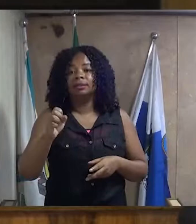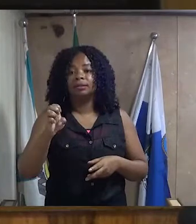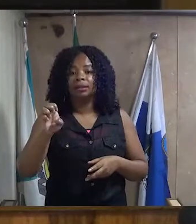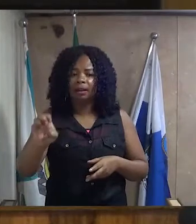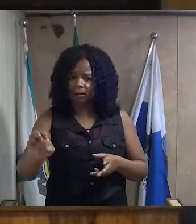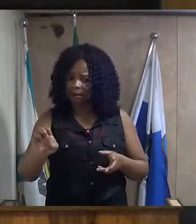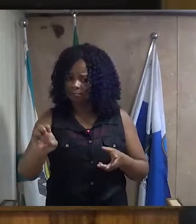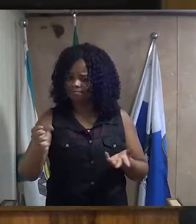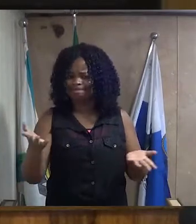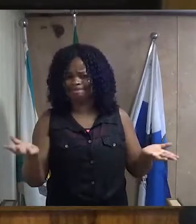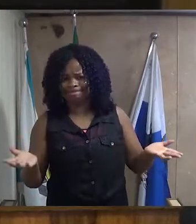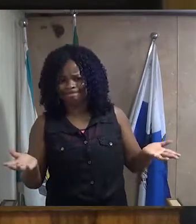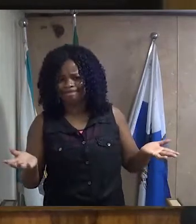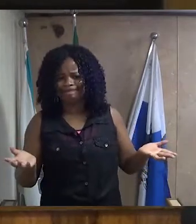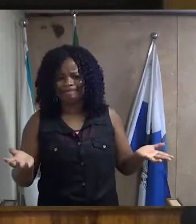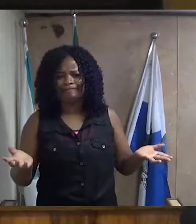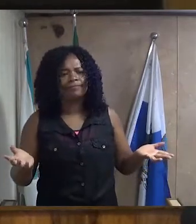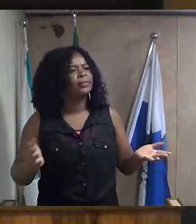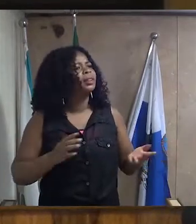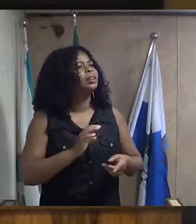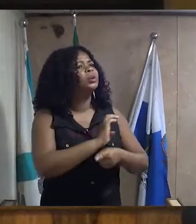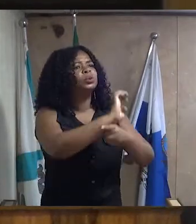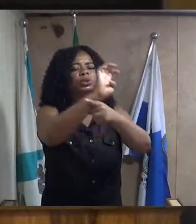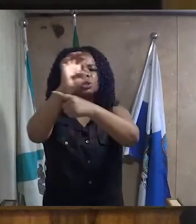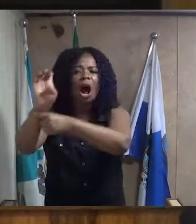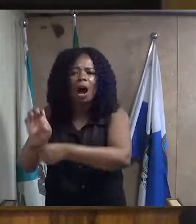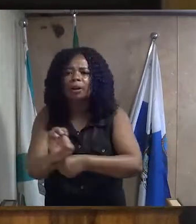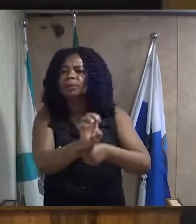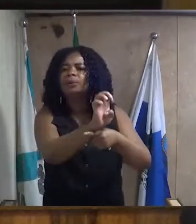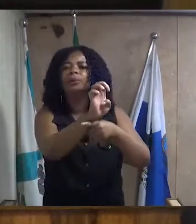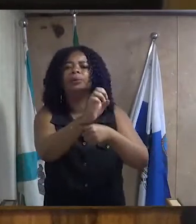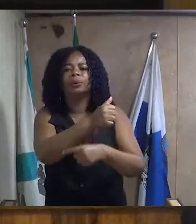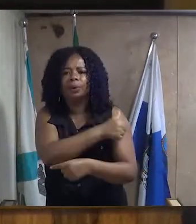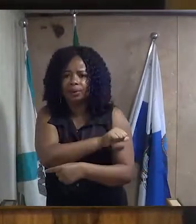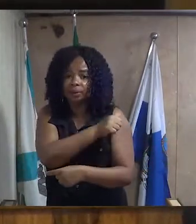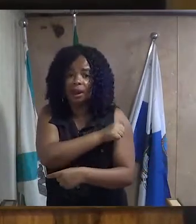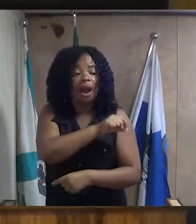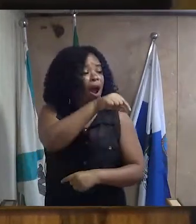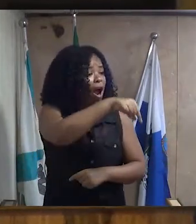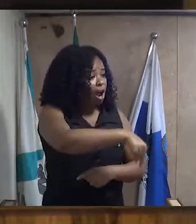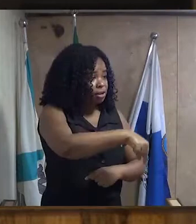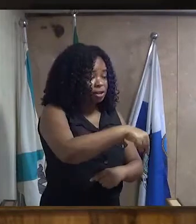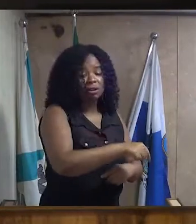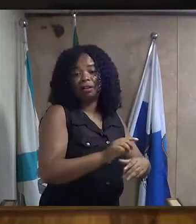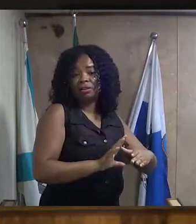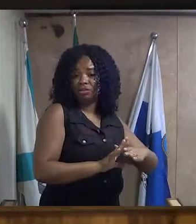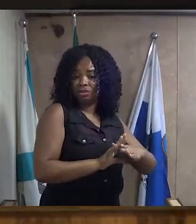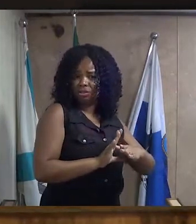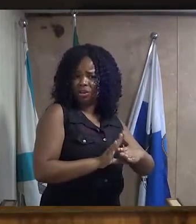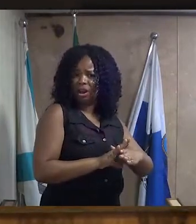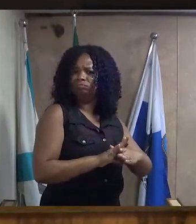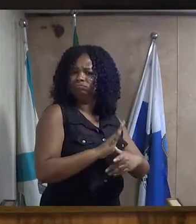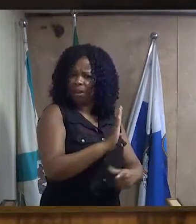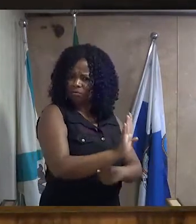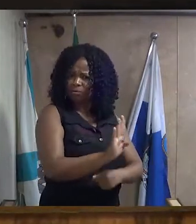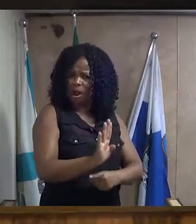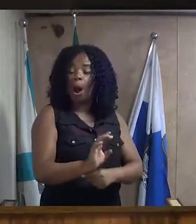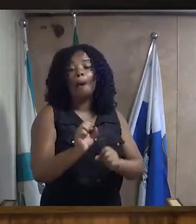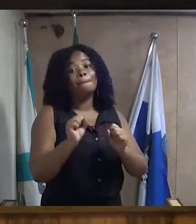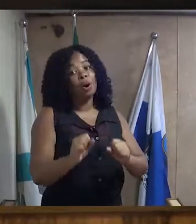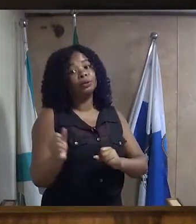E em todo o estado do Rio de Janeiro, né? Em Duque de Caxias, vai ser beneficiado, mas também pode